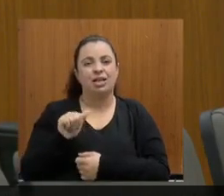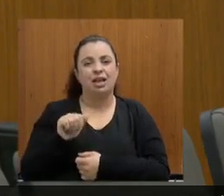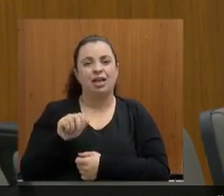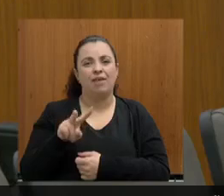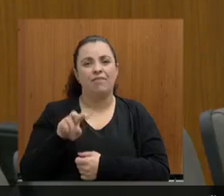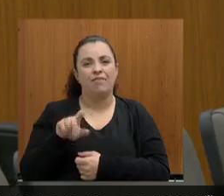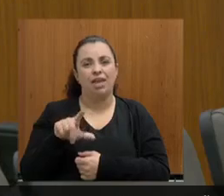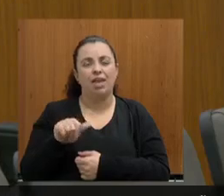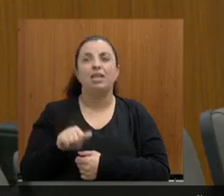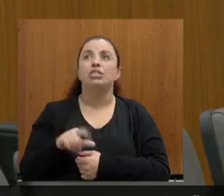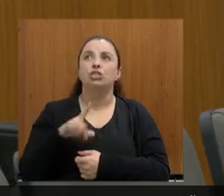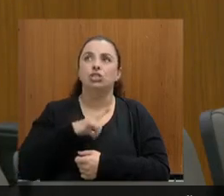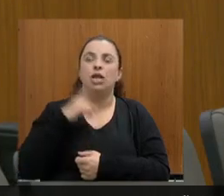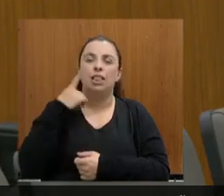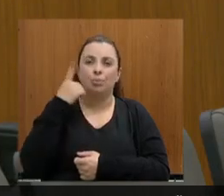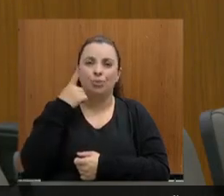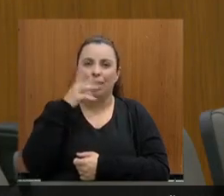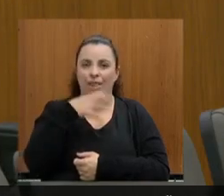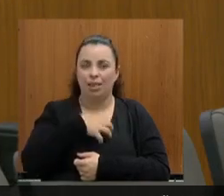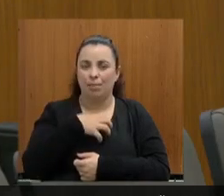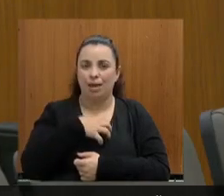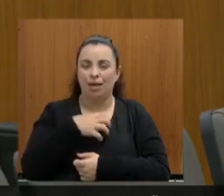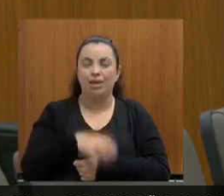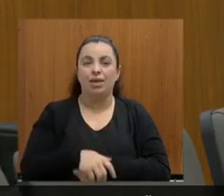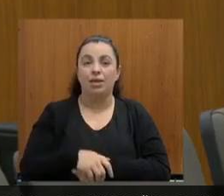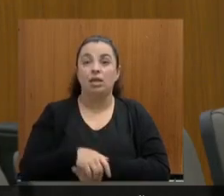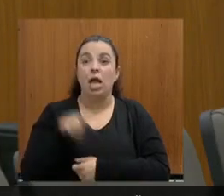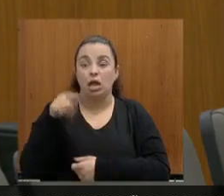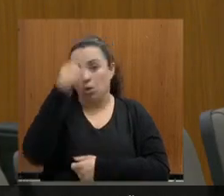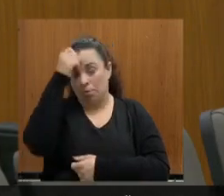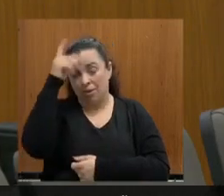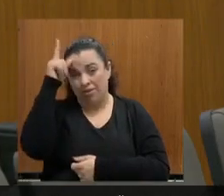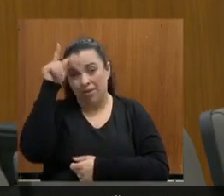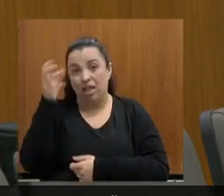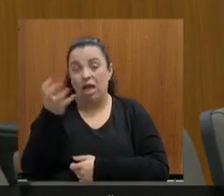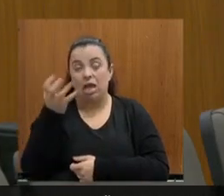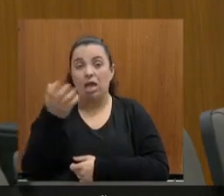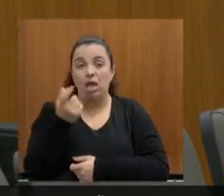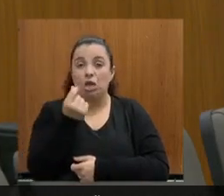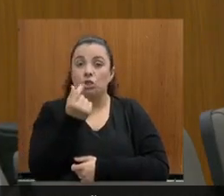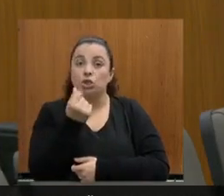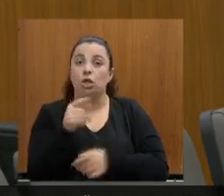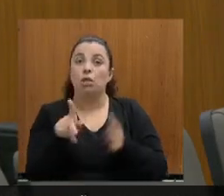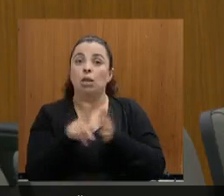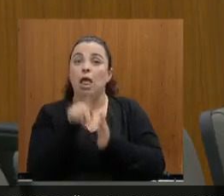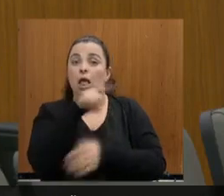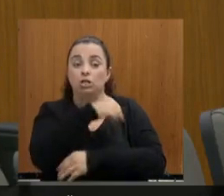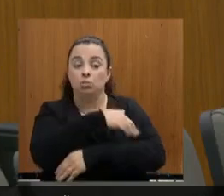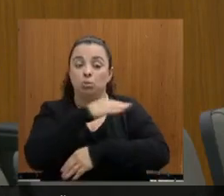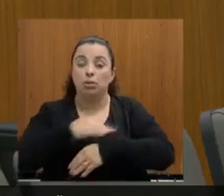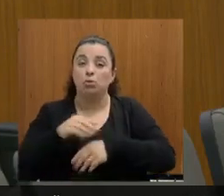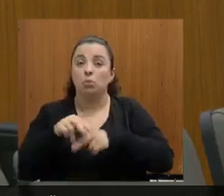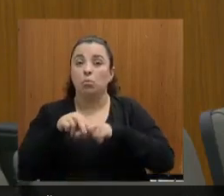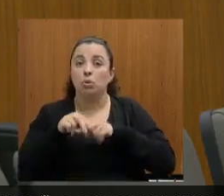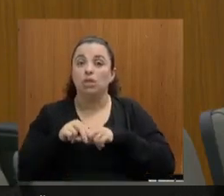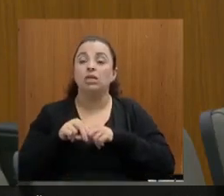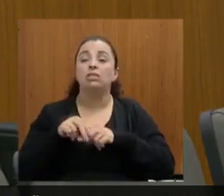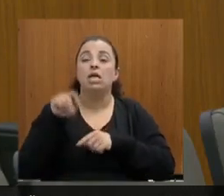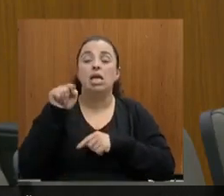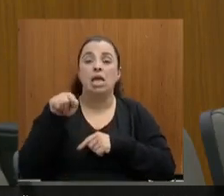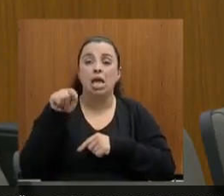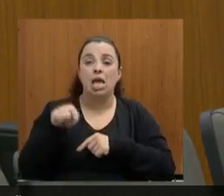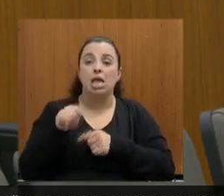prefeito de Caravelas querendo dinheiro Brumadinho porque Jura que a lama de Brumadinho atingiu o Arquipélago de